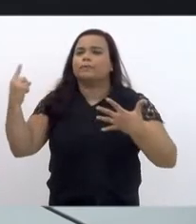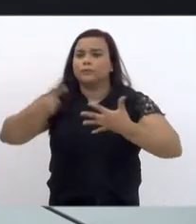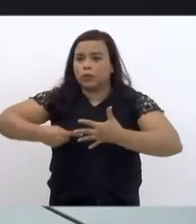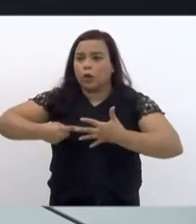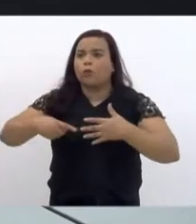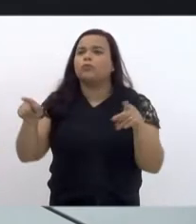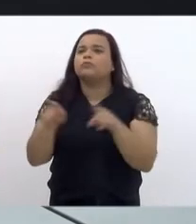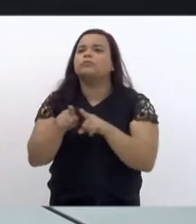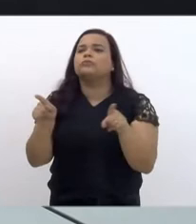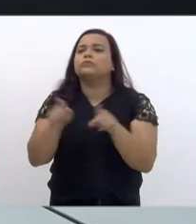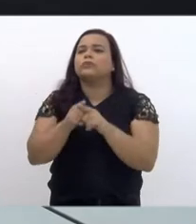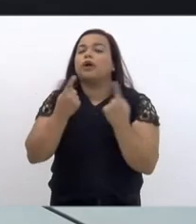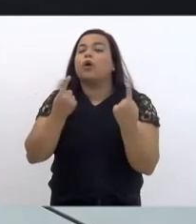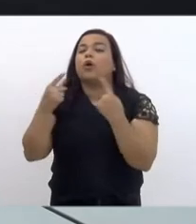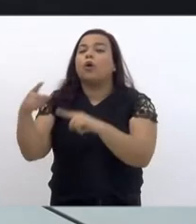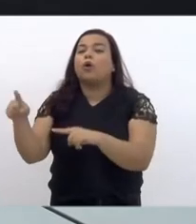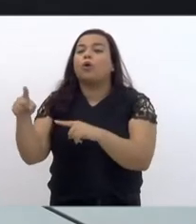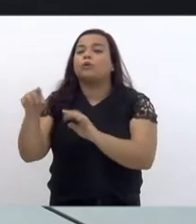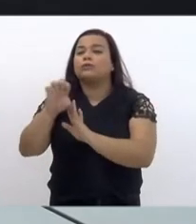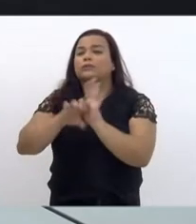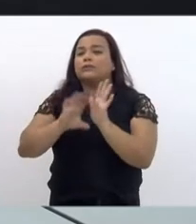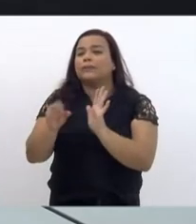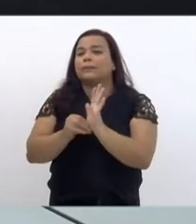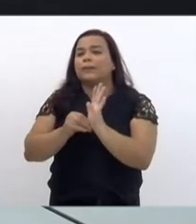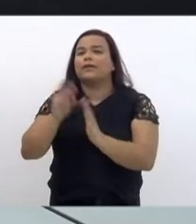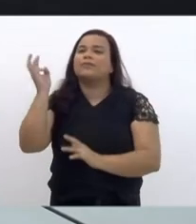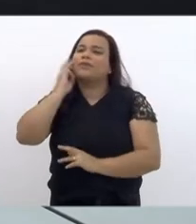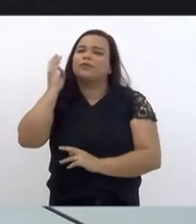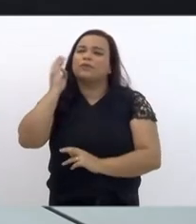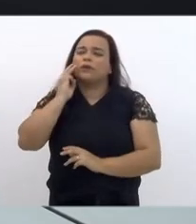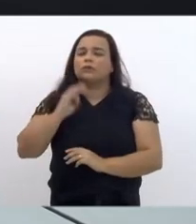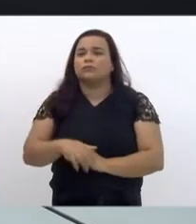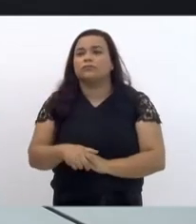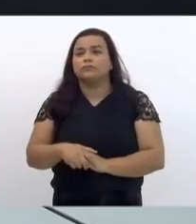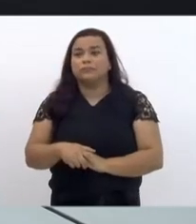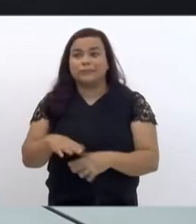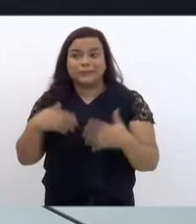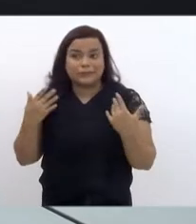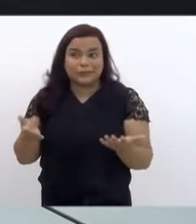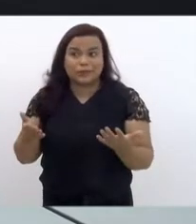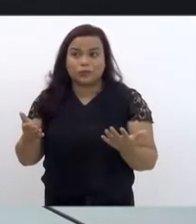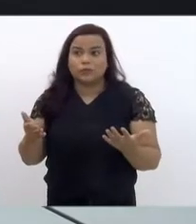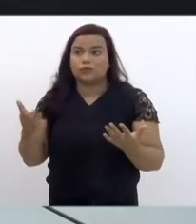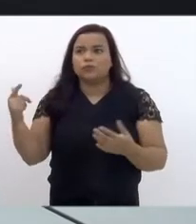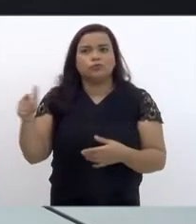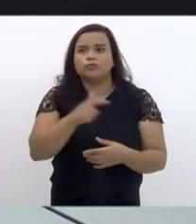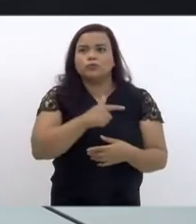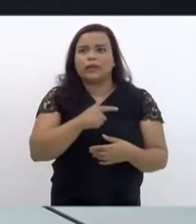deu contrário todas as emendas do deputado Valdec Cardeiro. Então, não há